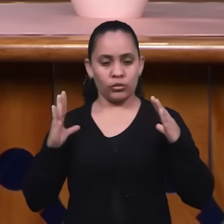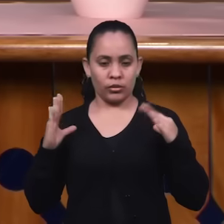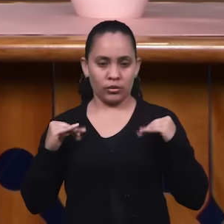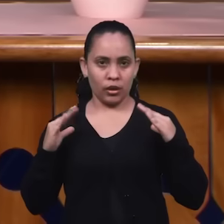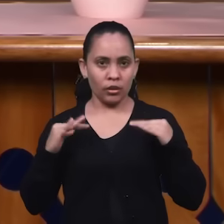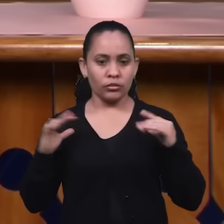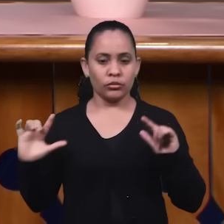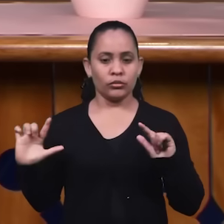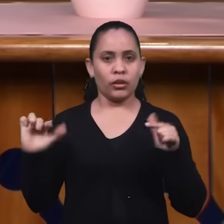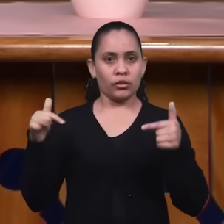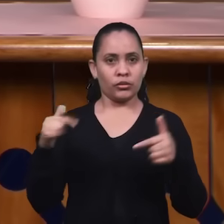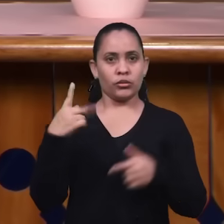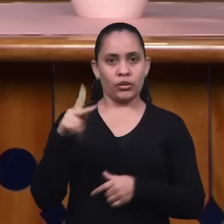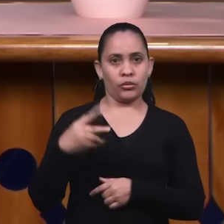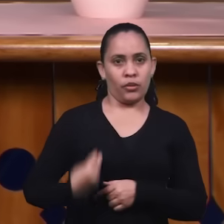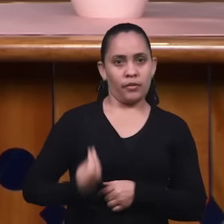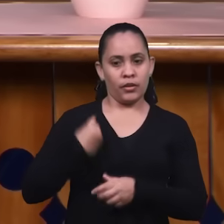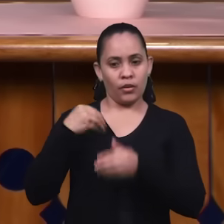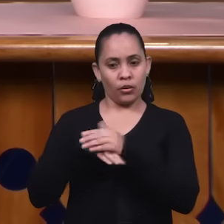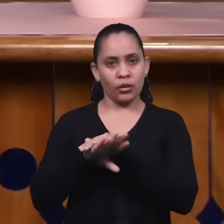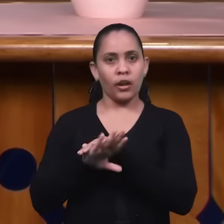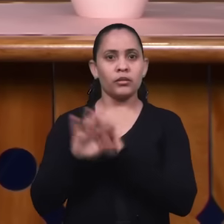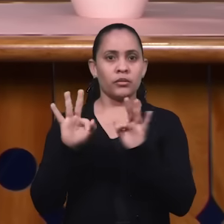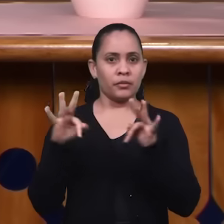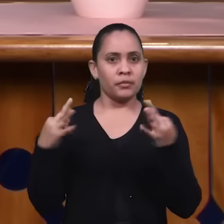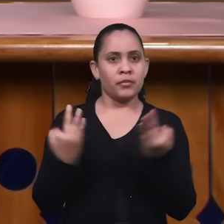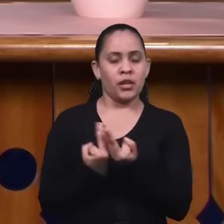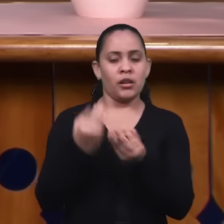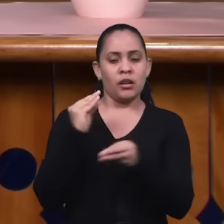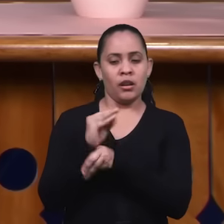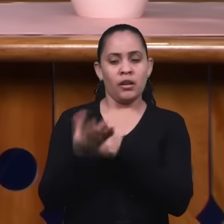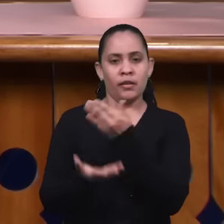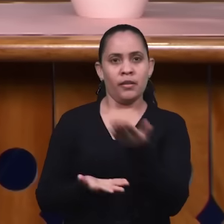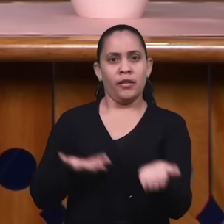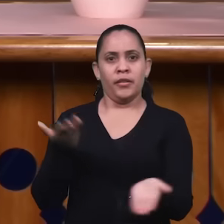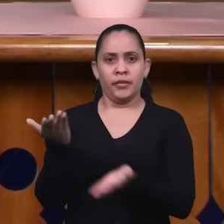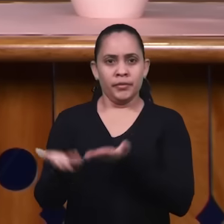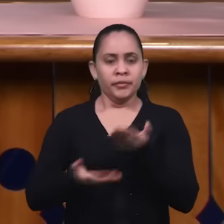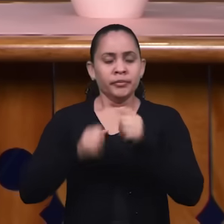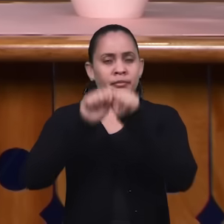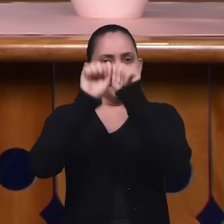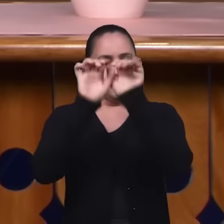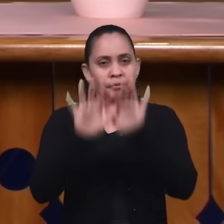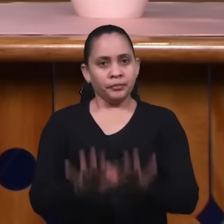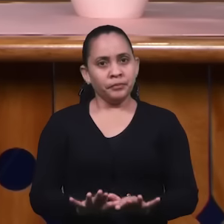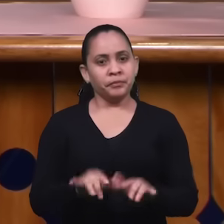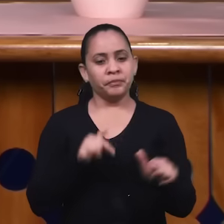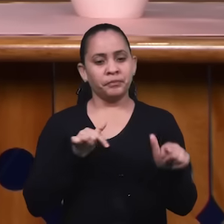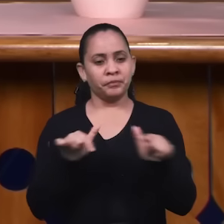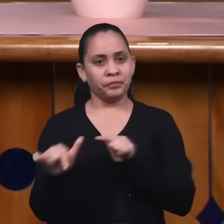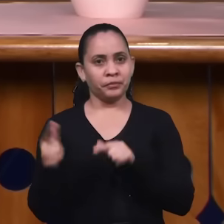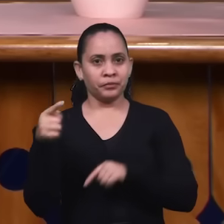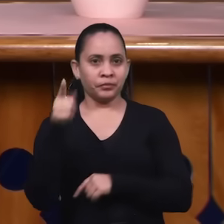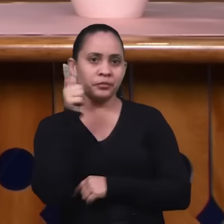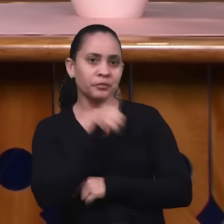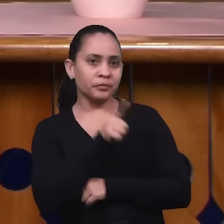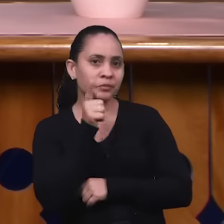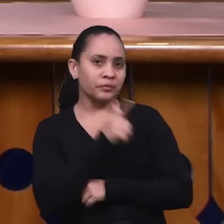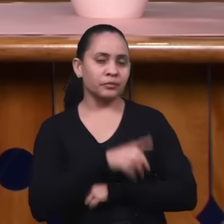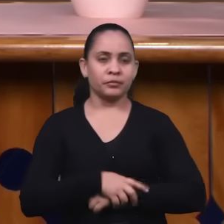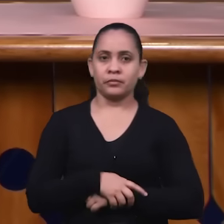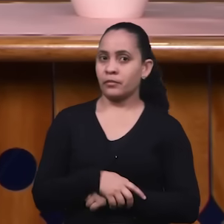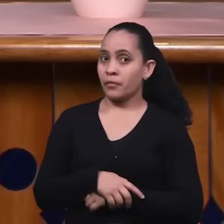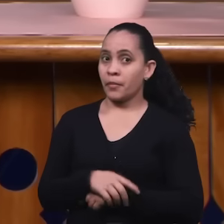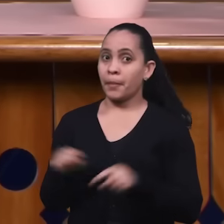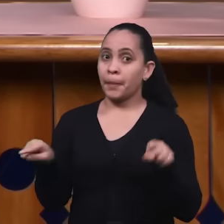vida. O Senhor vai cuidar do seu lar, o Senhor vai cuidar da sua família, o Senhor vai abrir portas de trabalho, o Senhor vai abençoar você no local de